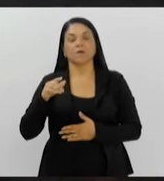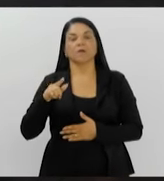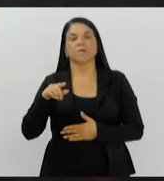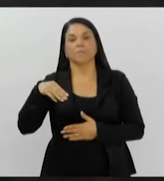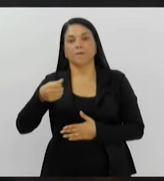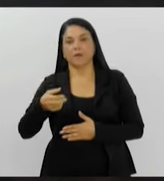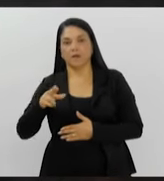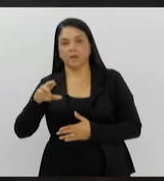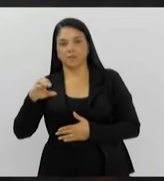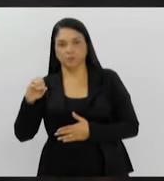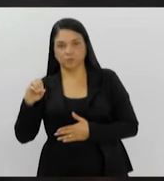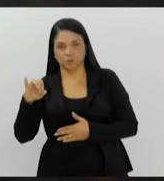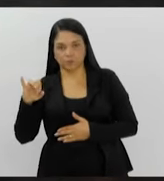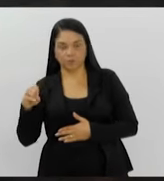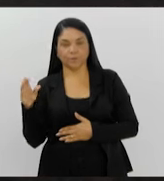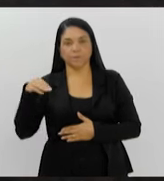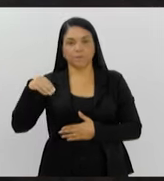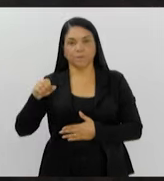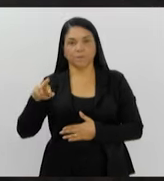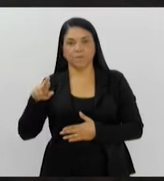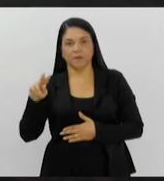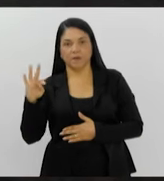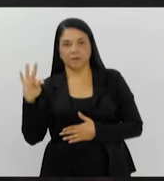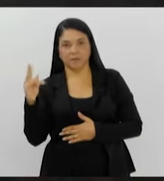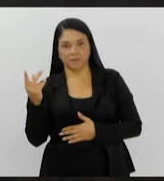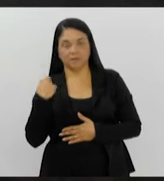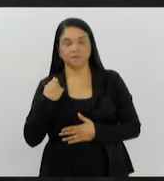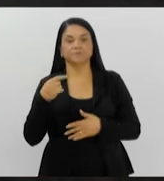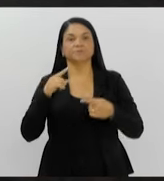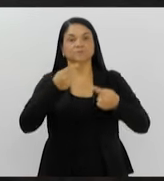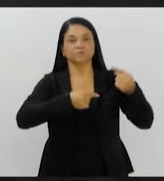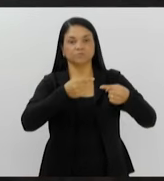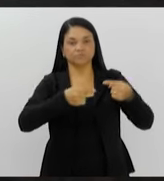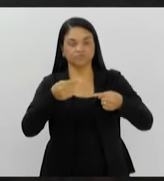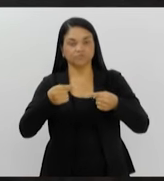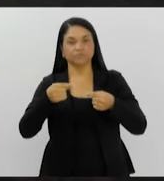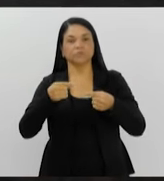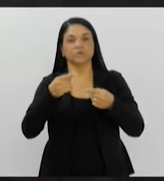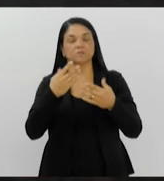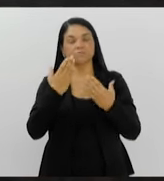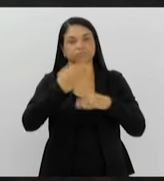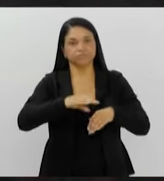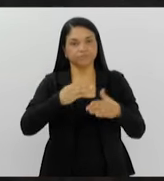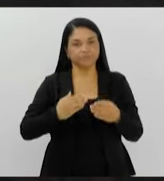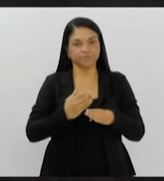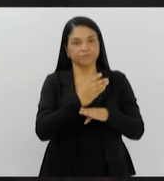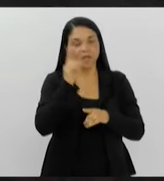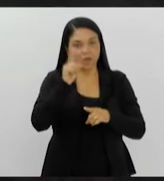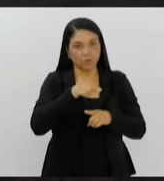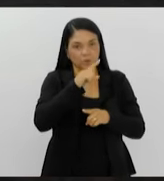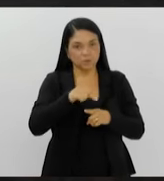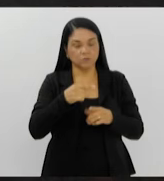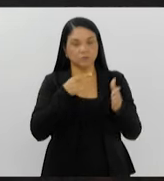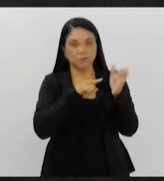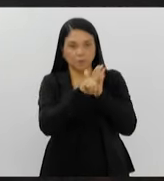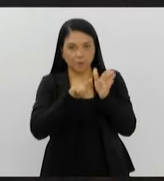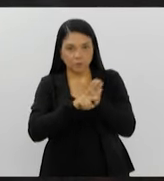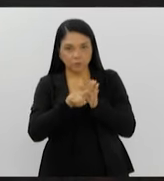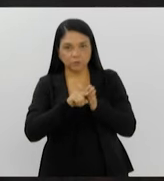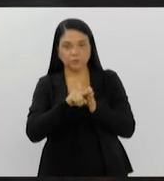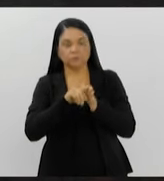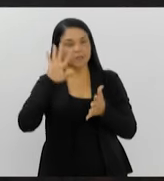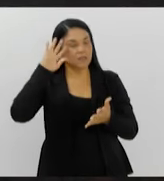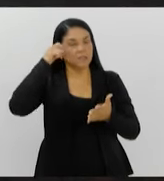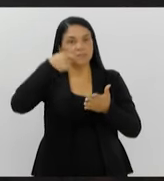amorm que dispõe sobre a reclassificação de candidatos em virtude de anulação de questões por decisão judicial